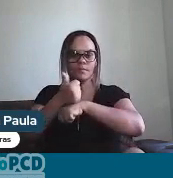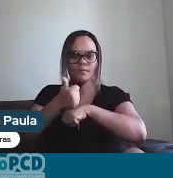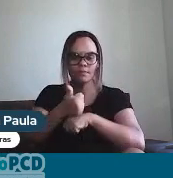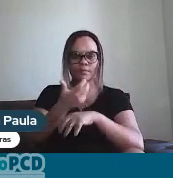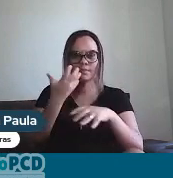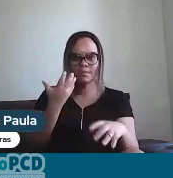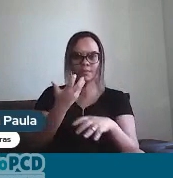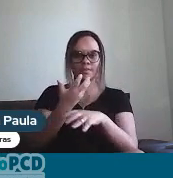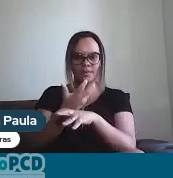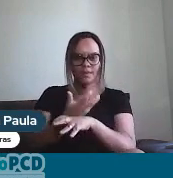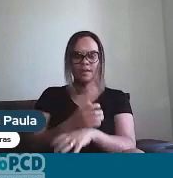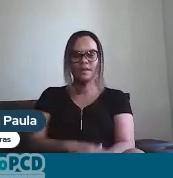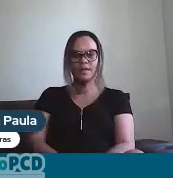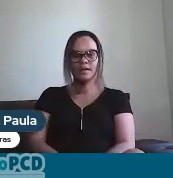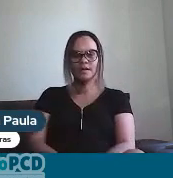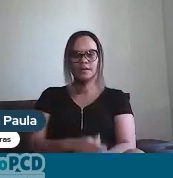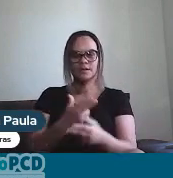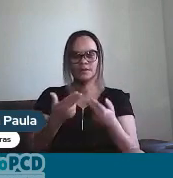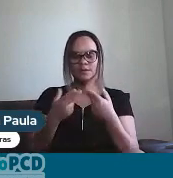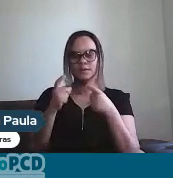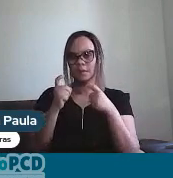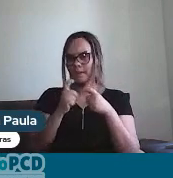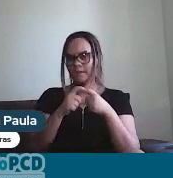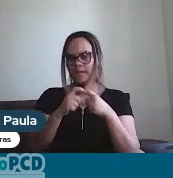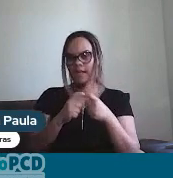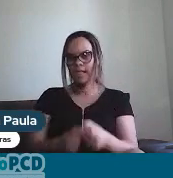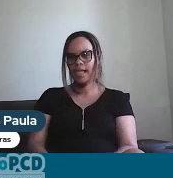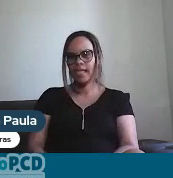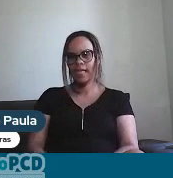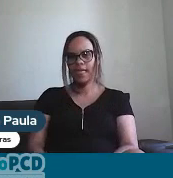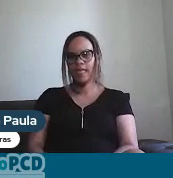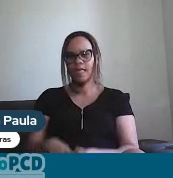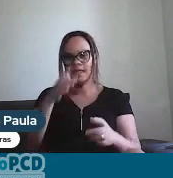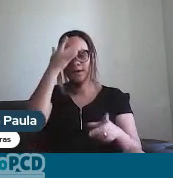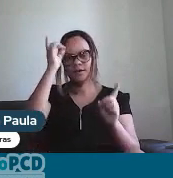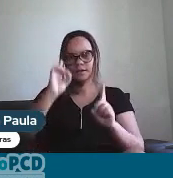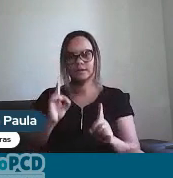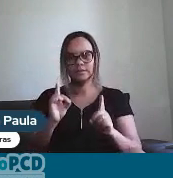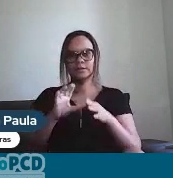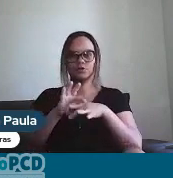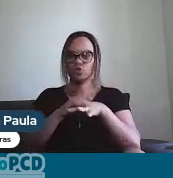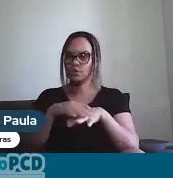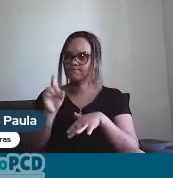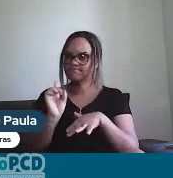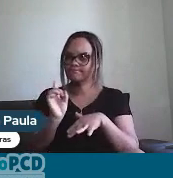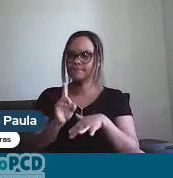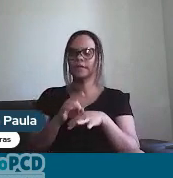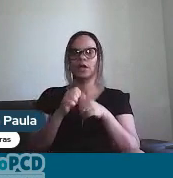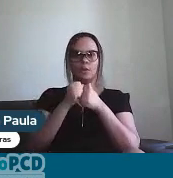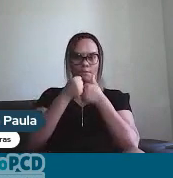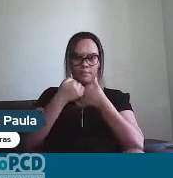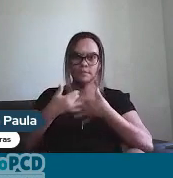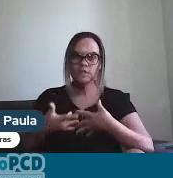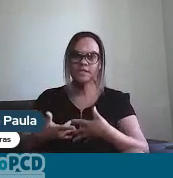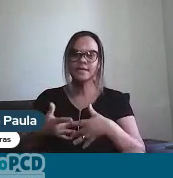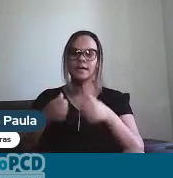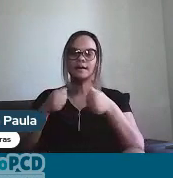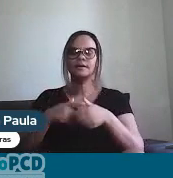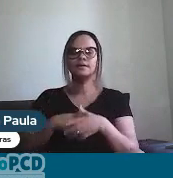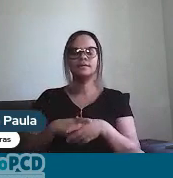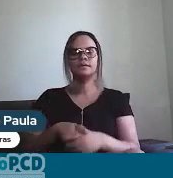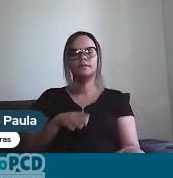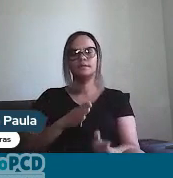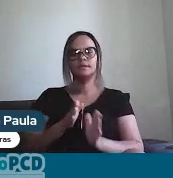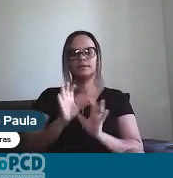como prevê a lei, não é coisa de médico isso, né? Porque a deficiência não é doença, isso a gente tem que deixar bem claro. Ela passa